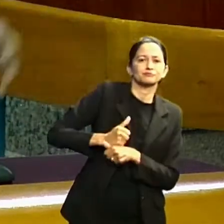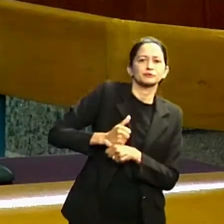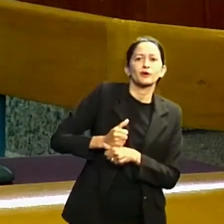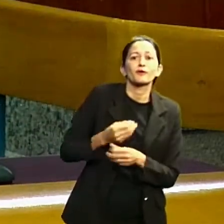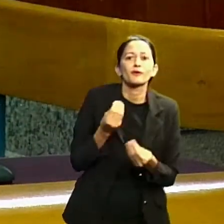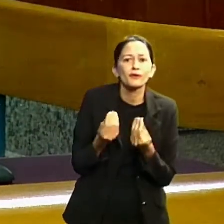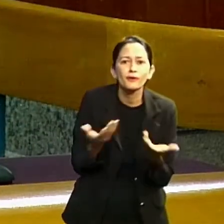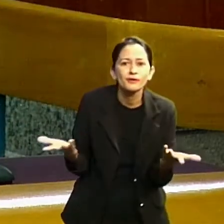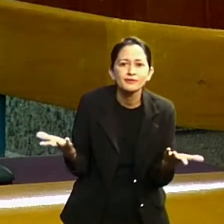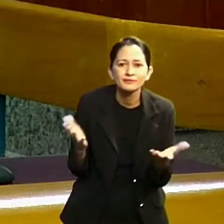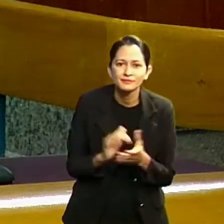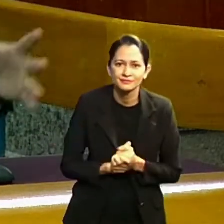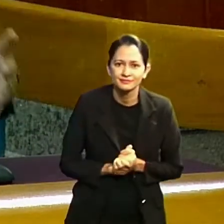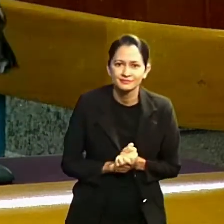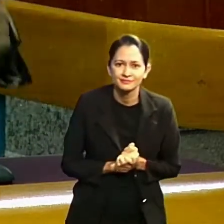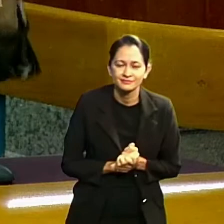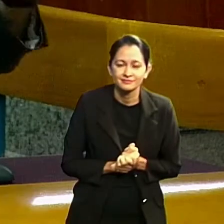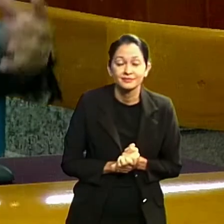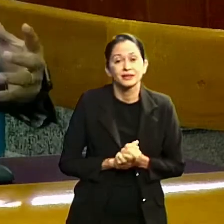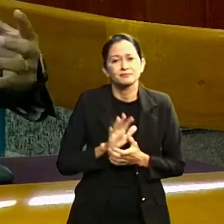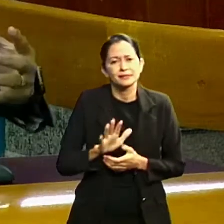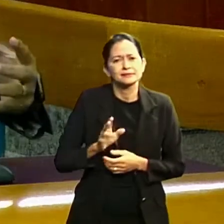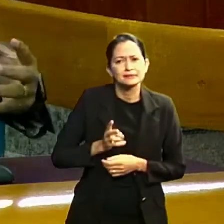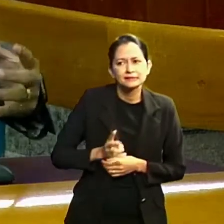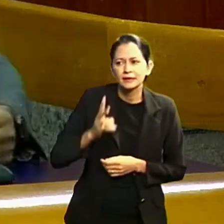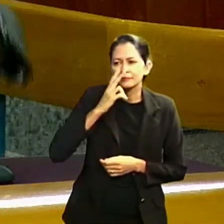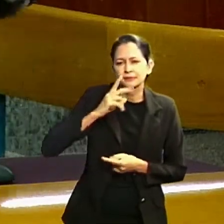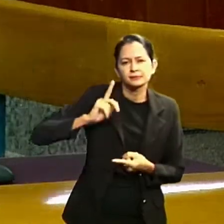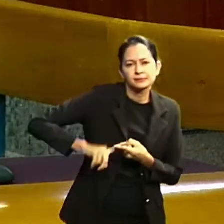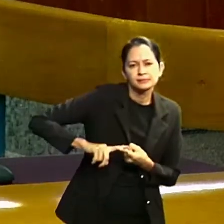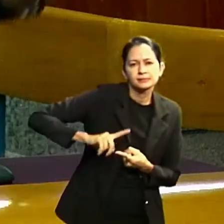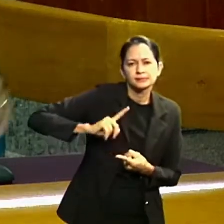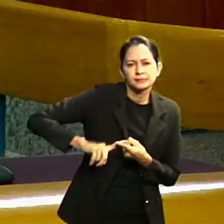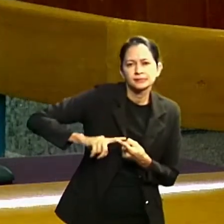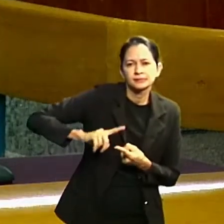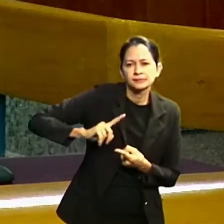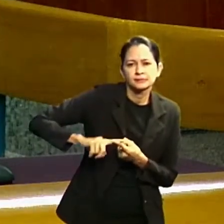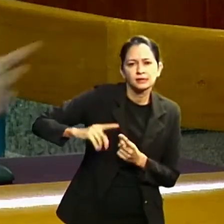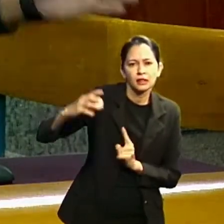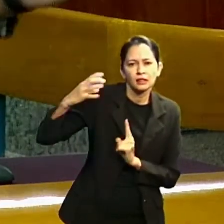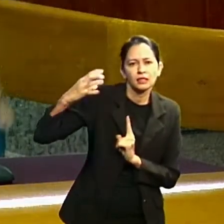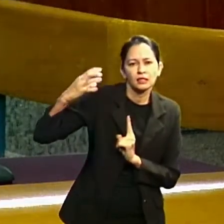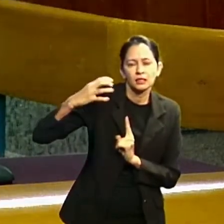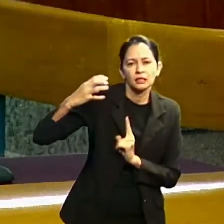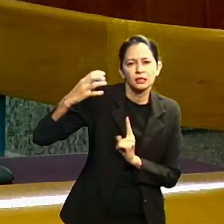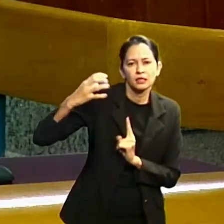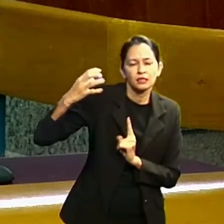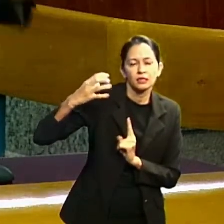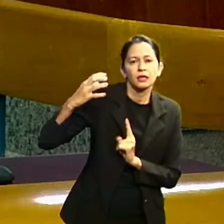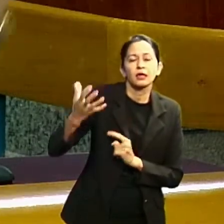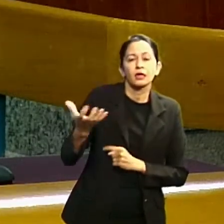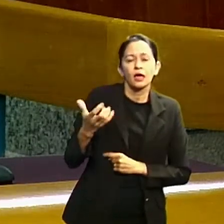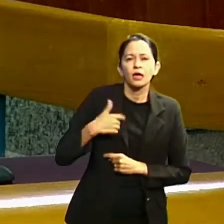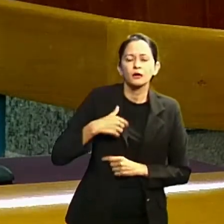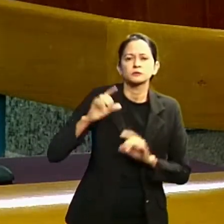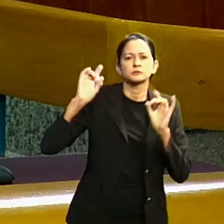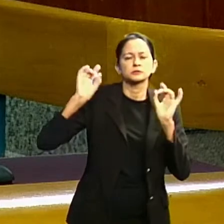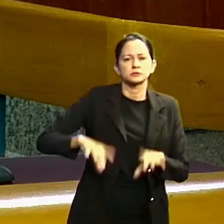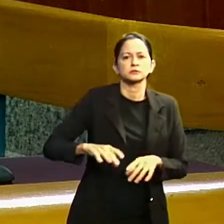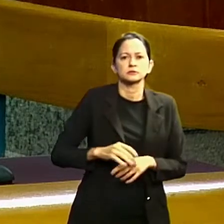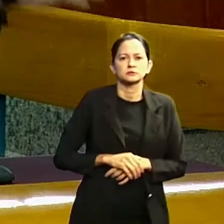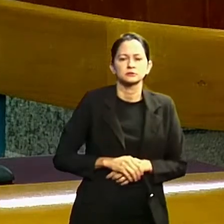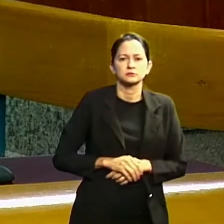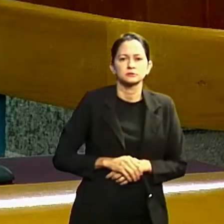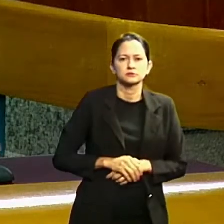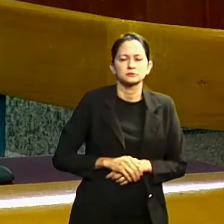não sei de que artifício, mas a todo momento me coagindo, querendo assumir, querendo que eu renuncie, querendo que eu licencie, vereador